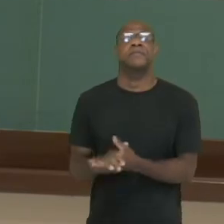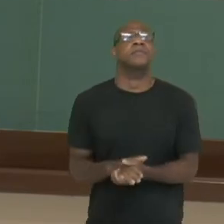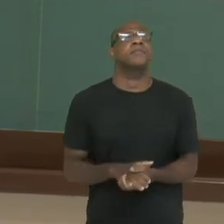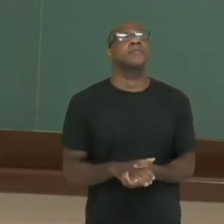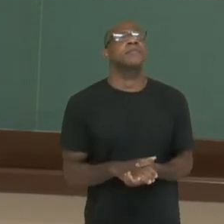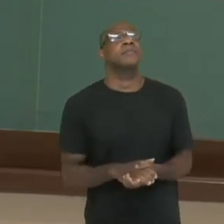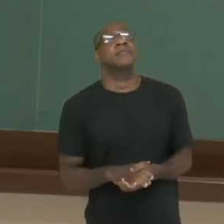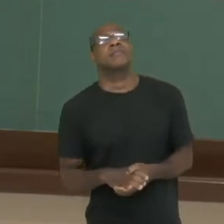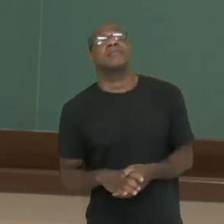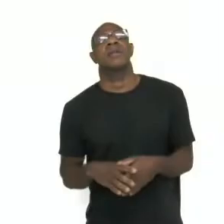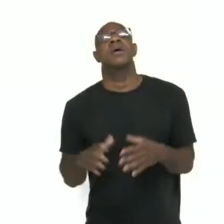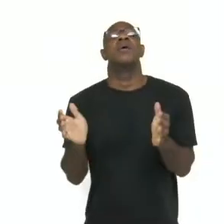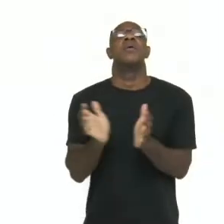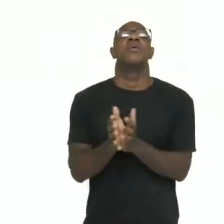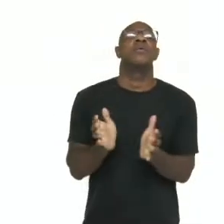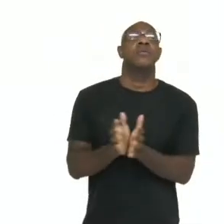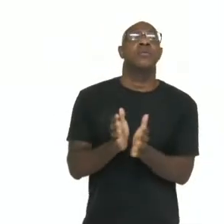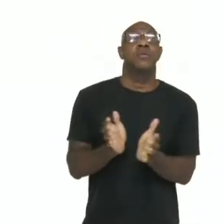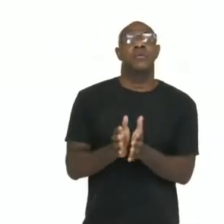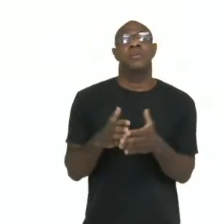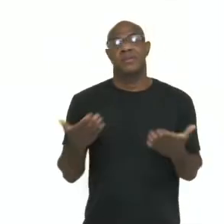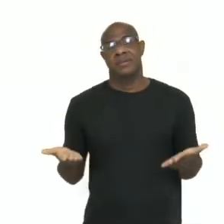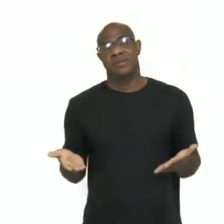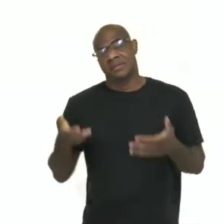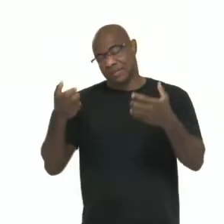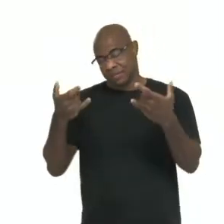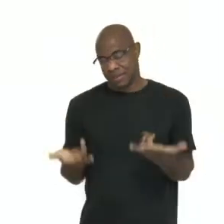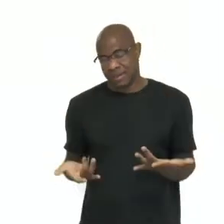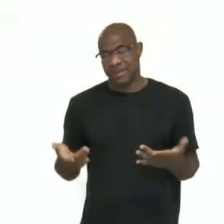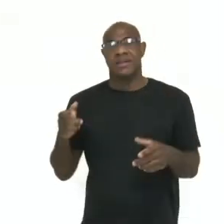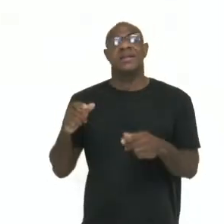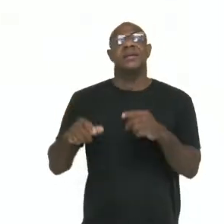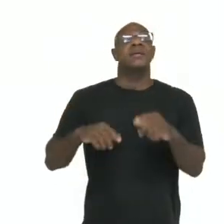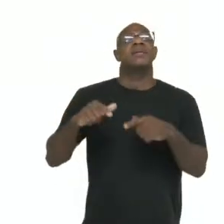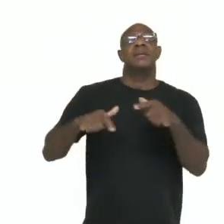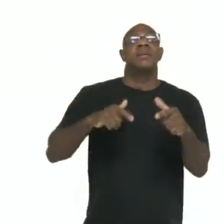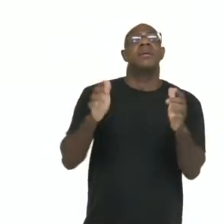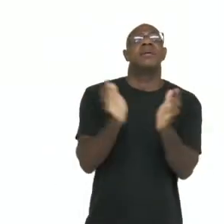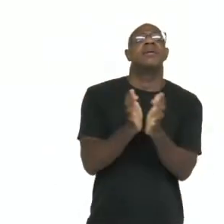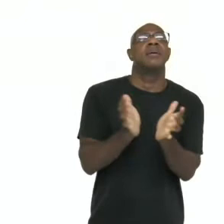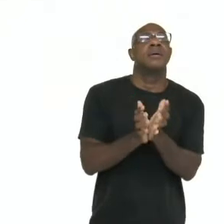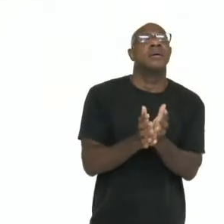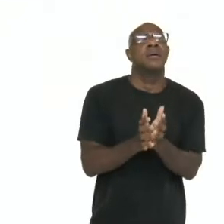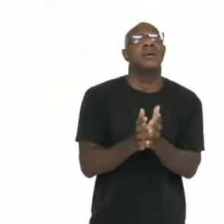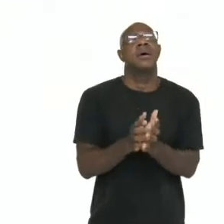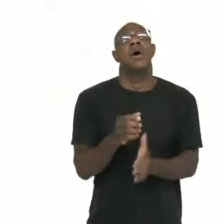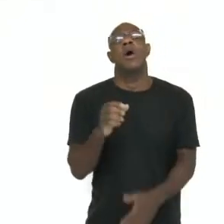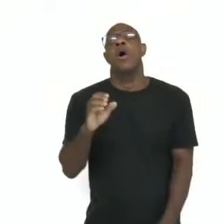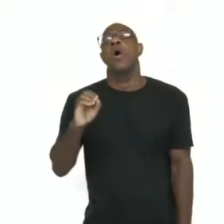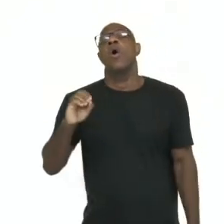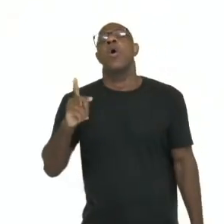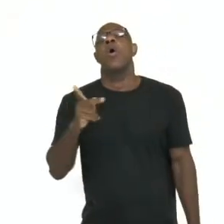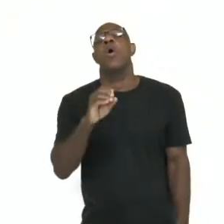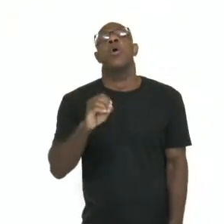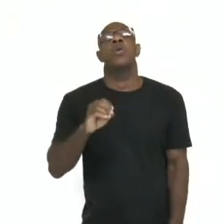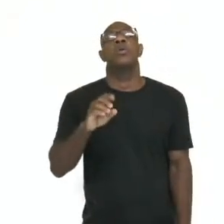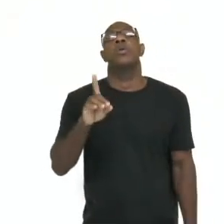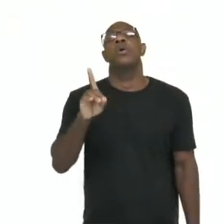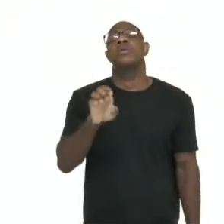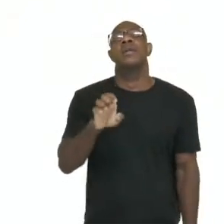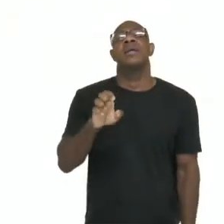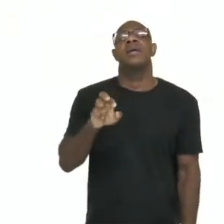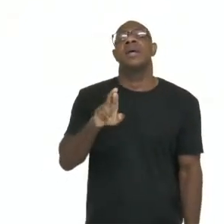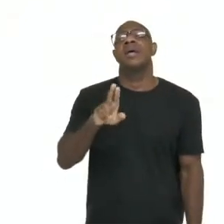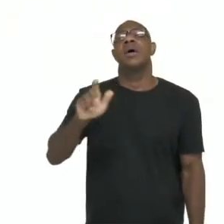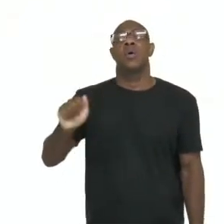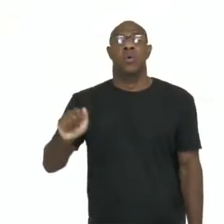Então, um grupo atual brasileiro que trabalha, né, com teatro de rua é o trupe Olho de Rua, né? O Olho da Rua, eles, né,